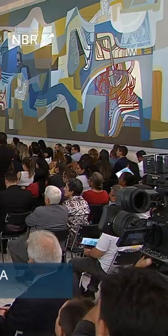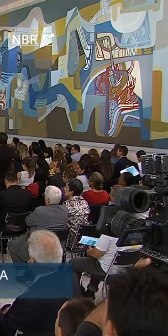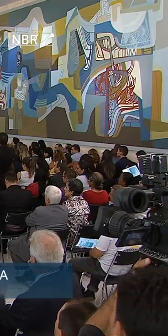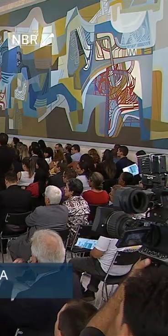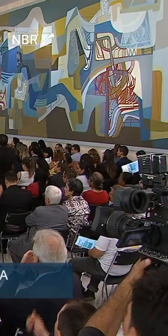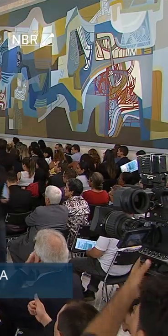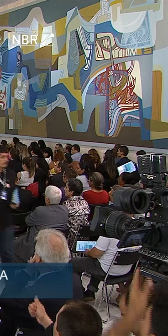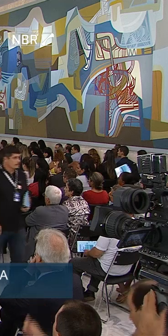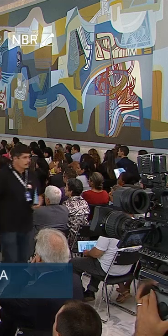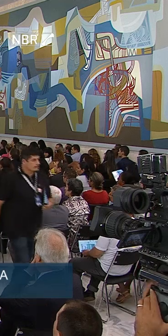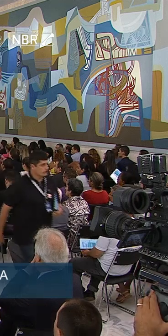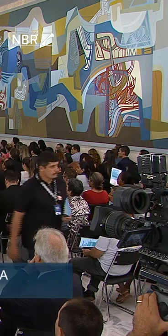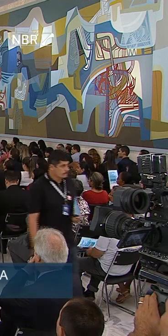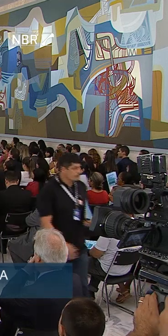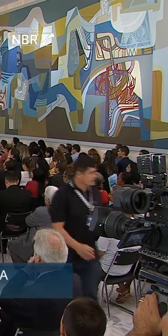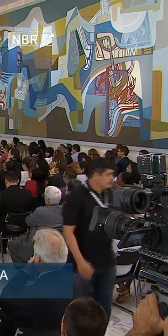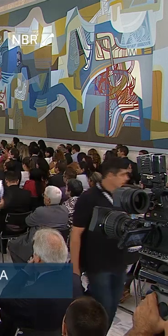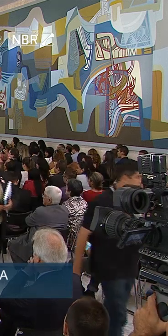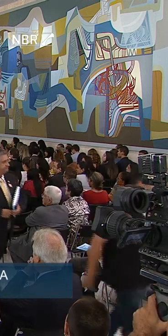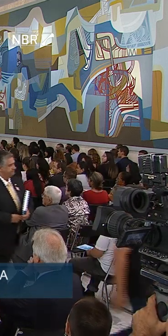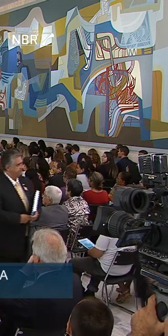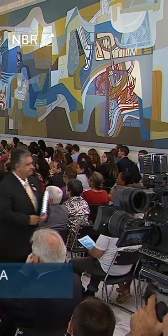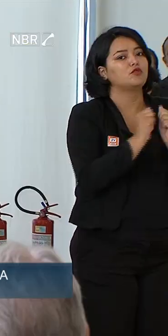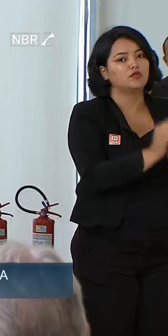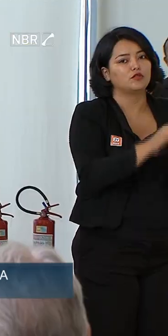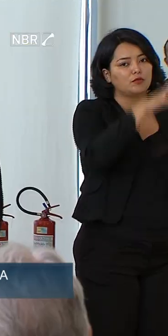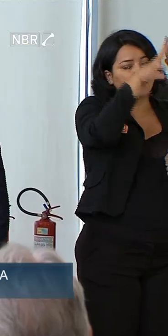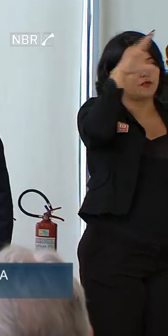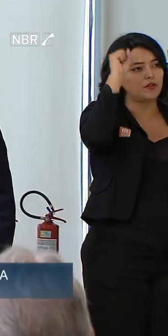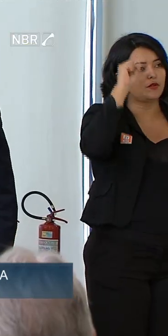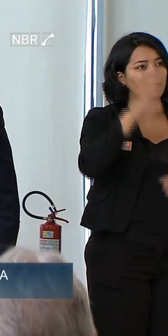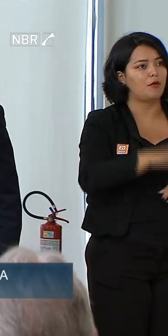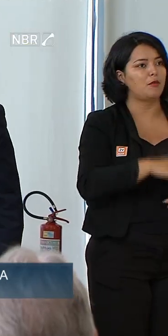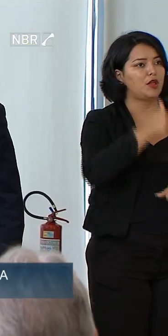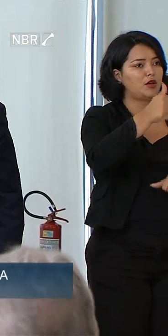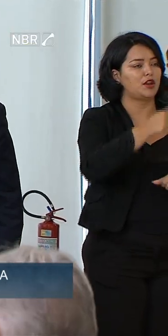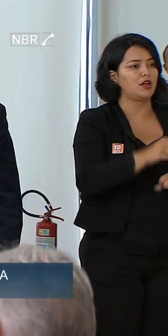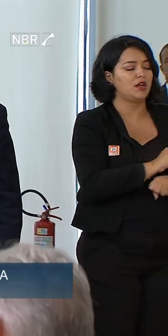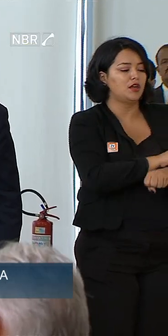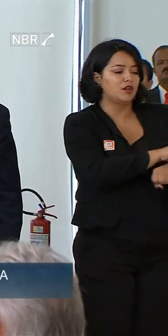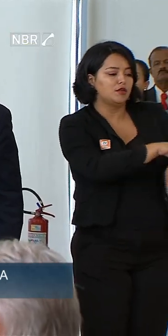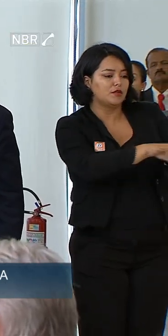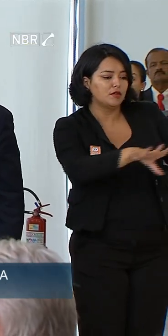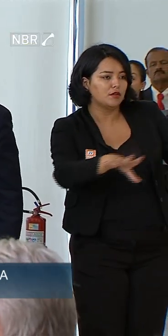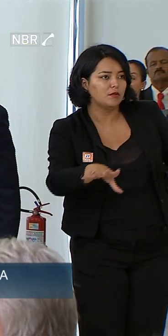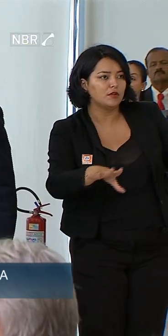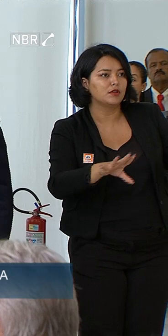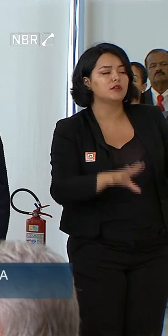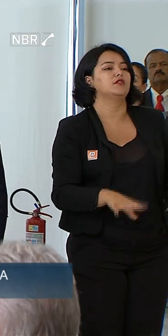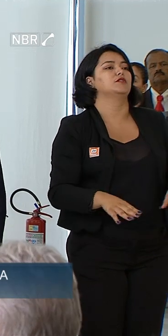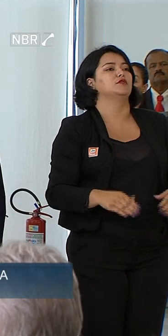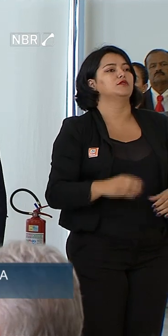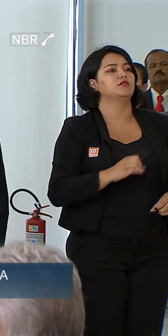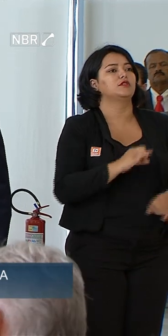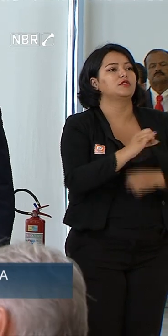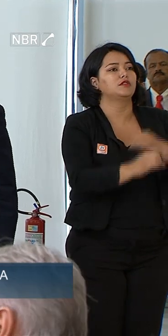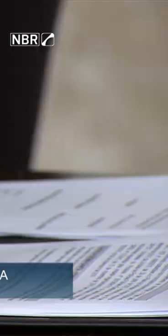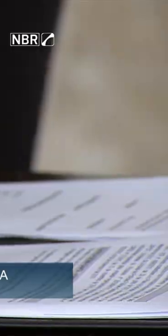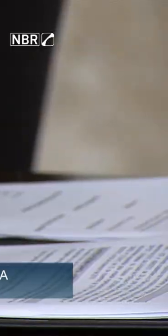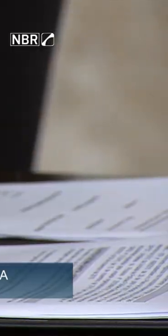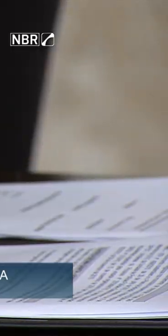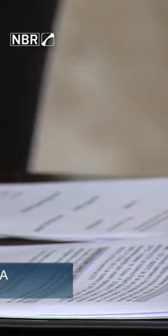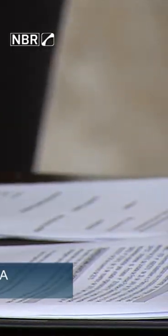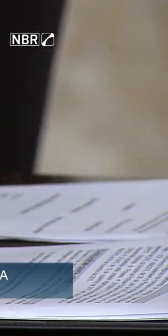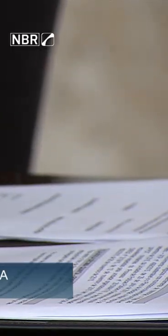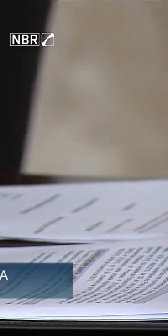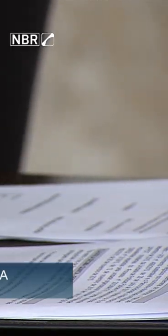prefeitos para melhoria do ambiente de negócios nos municípios e disseminação do rede sim em prol do desenvolvimento sustentável